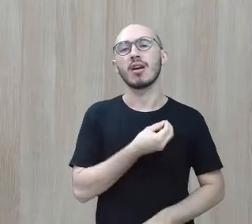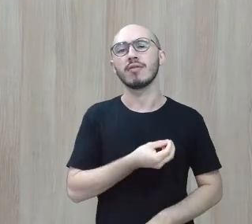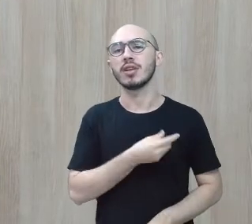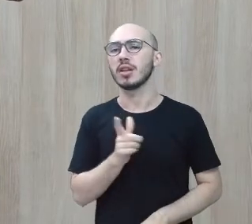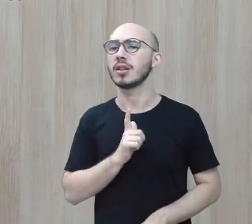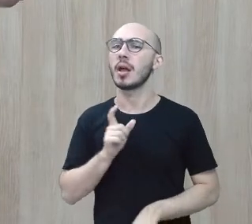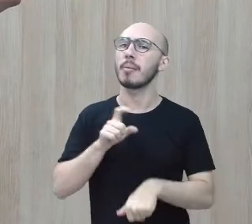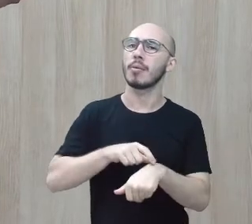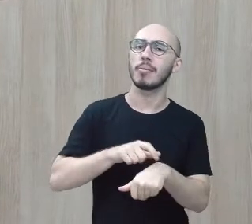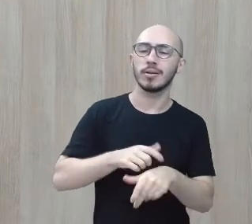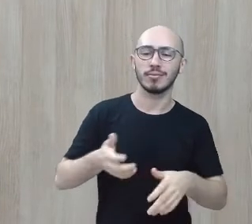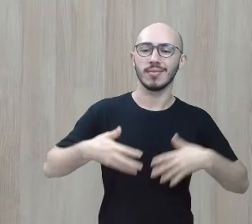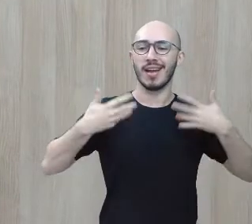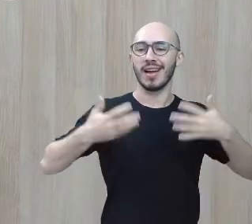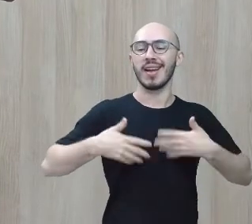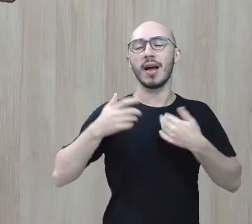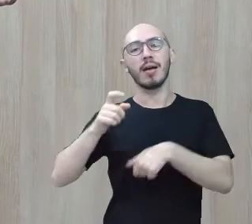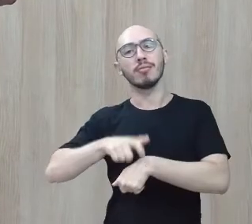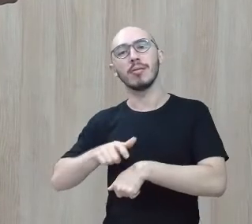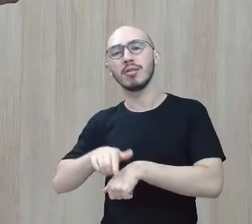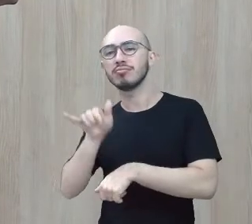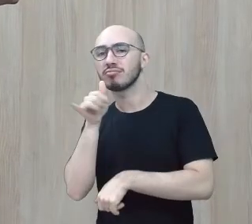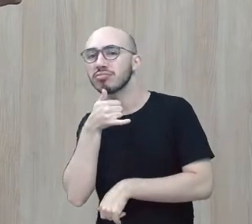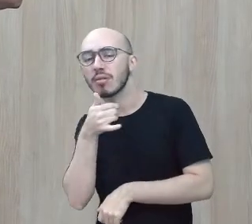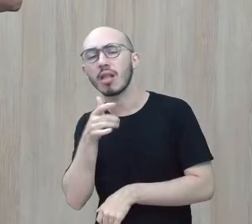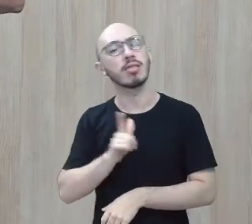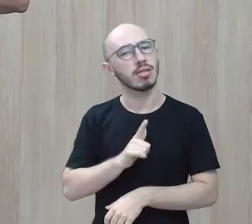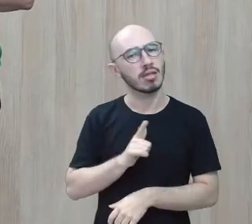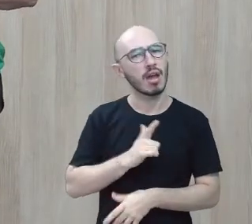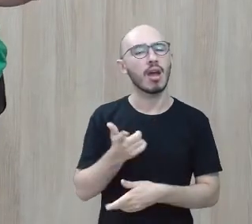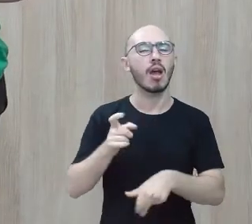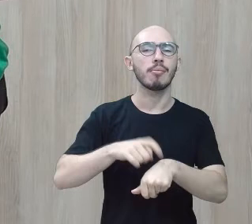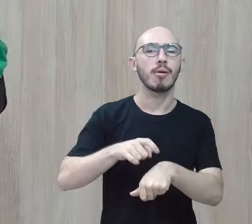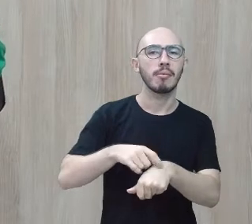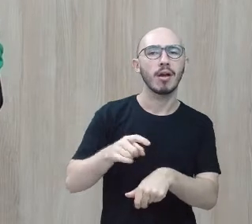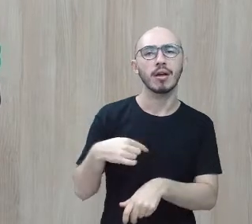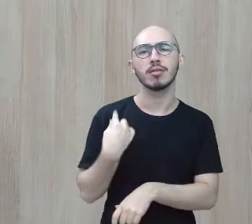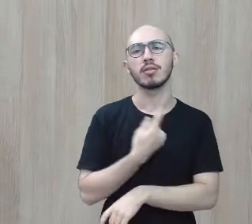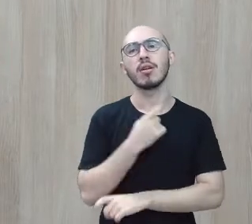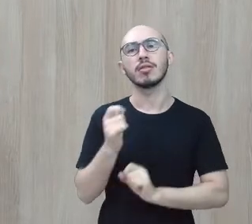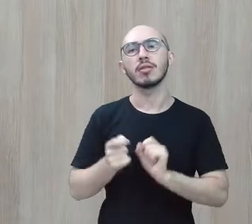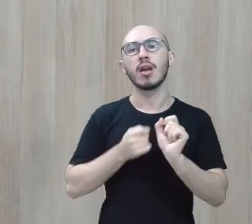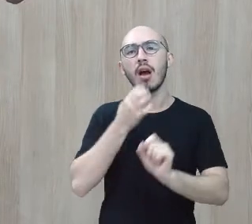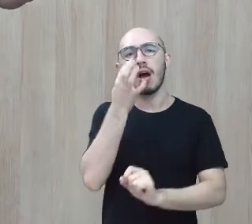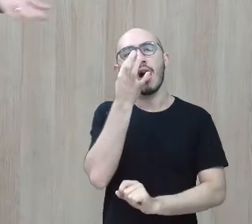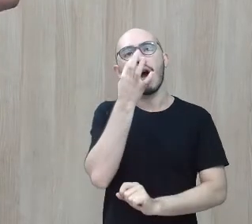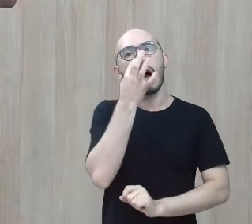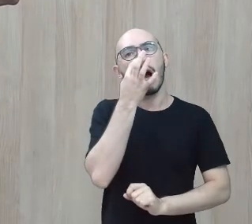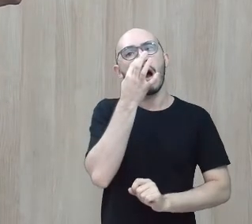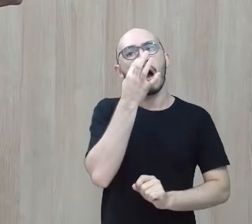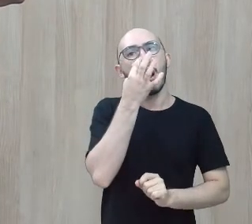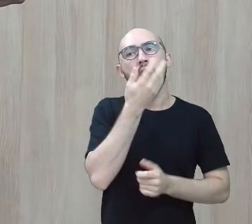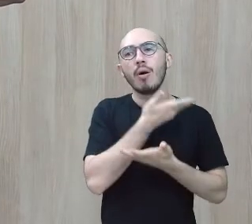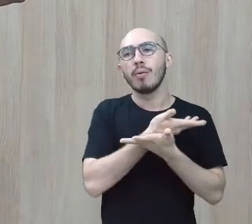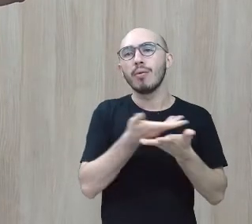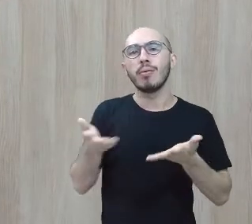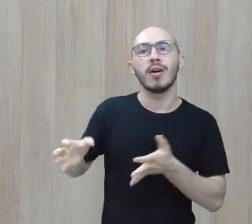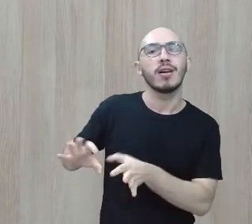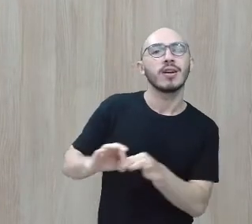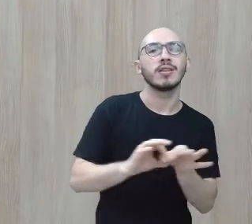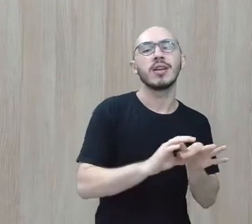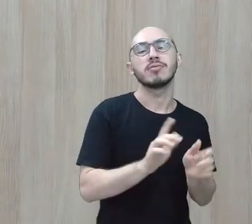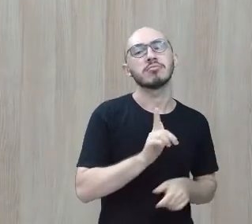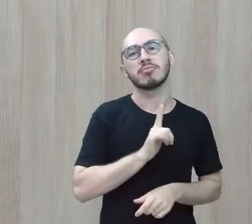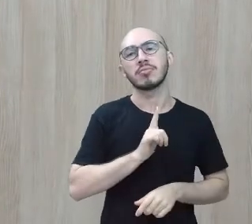momentos de alegria, momentos de tristeza, momentos que estamos encantados com tudo que está ocorrendo e